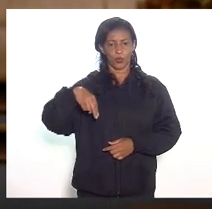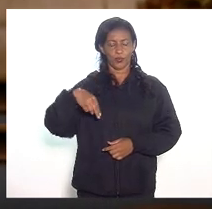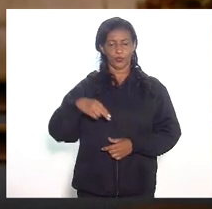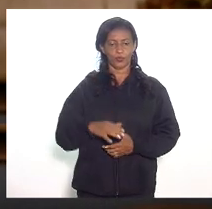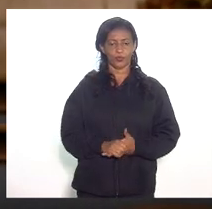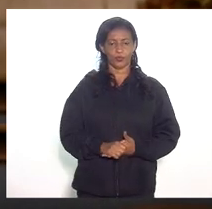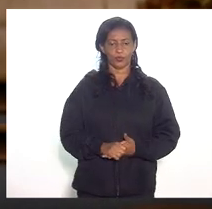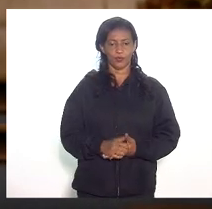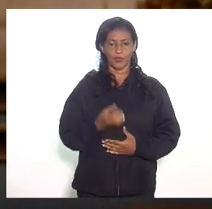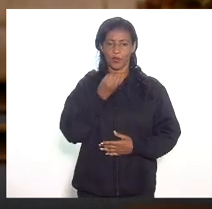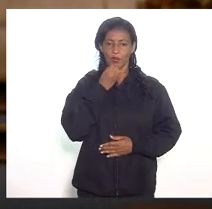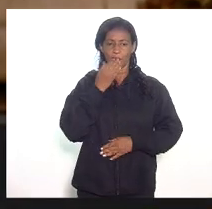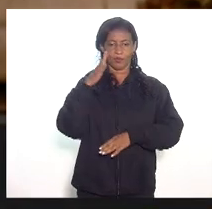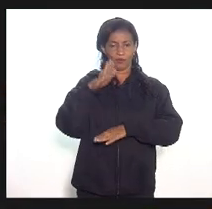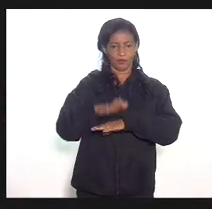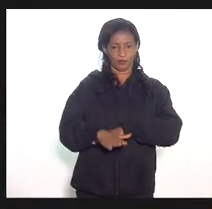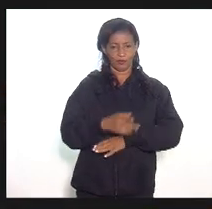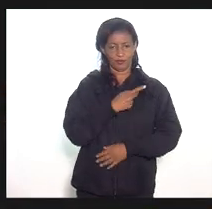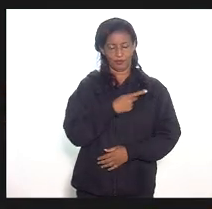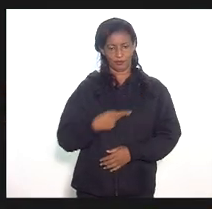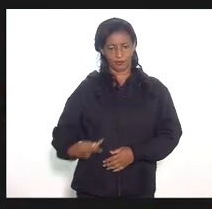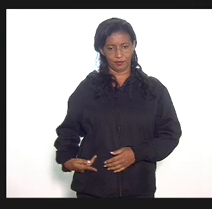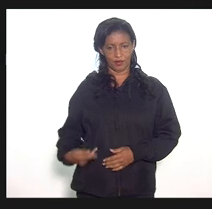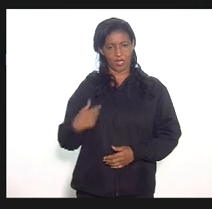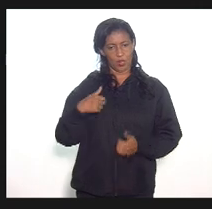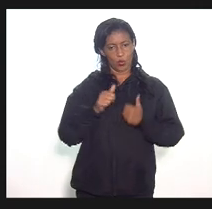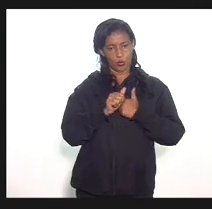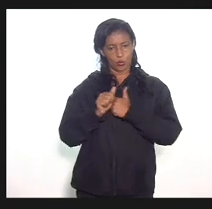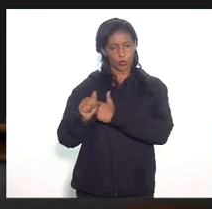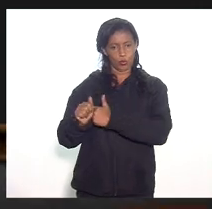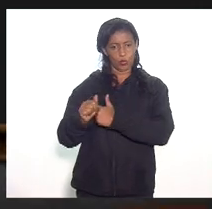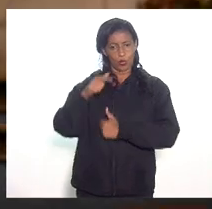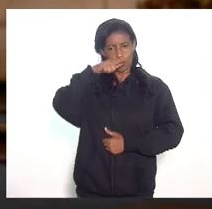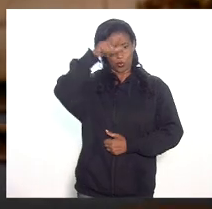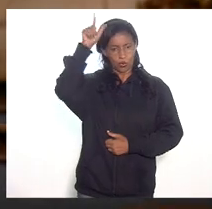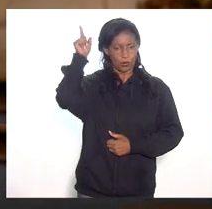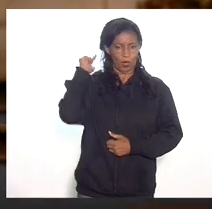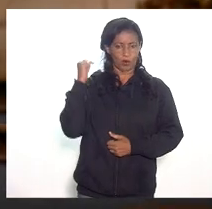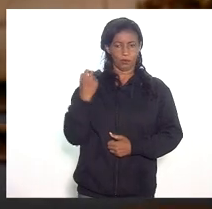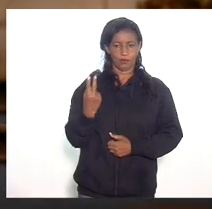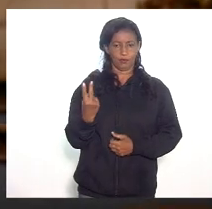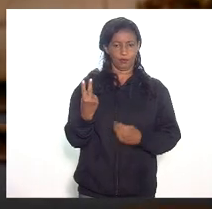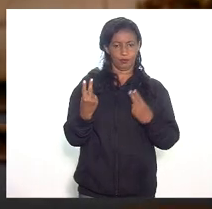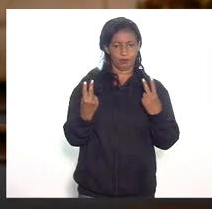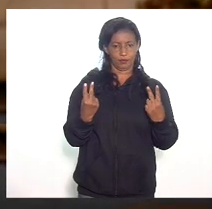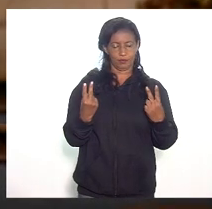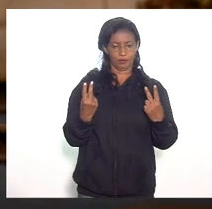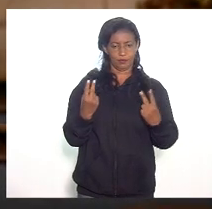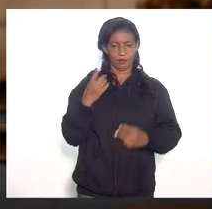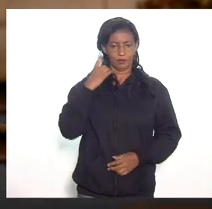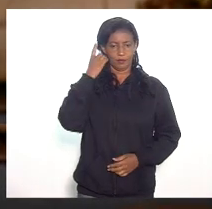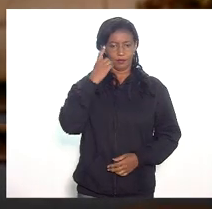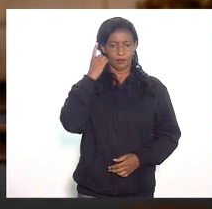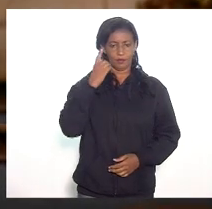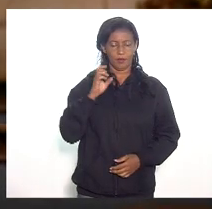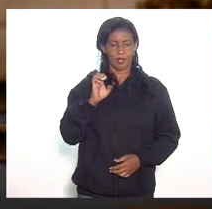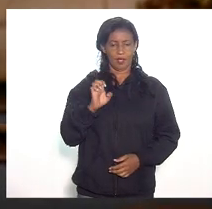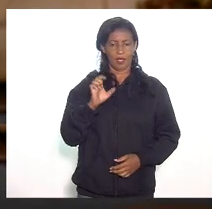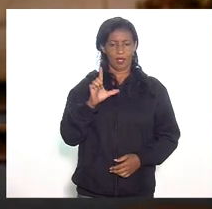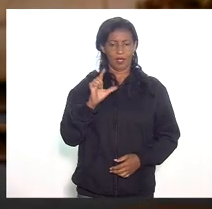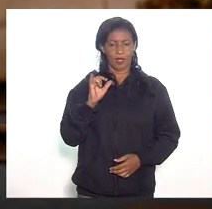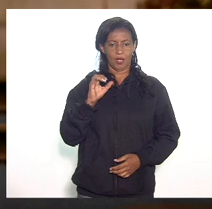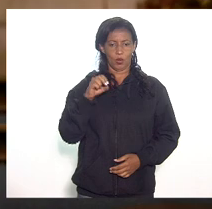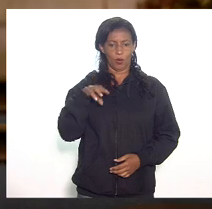Boa tarde, presidente. Acompanhe o voto do deputado Luiz Paulo. 2 a 2. Deputado Eleomar Coelho.